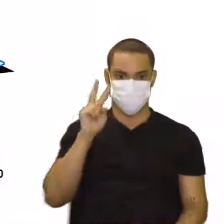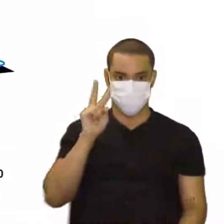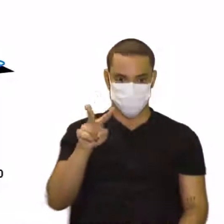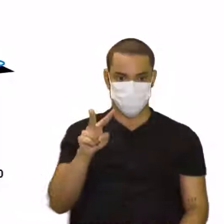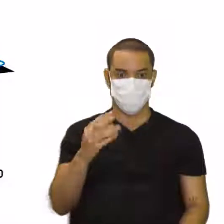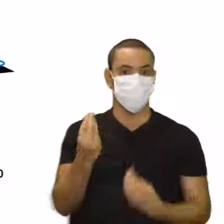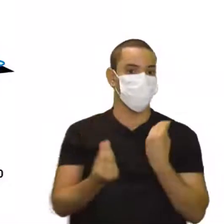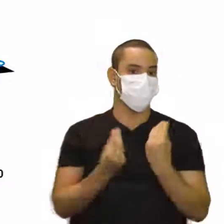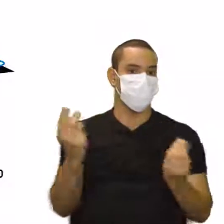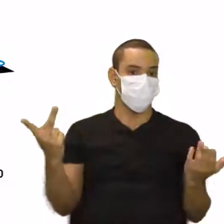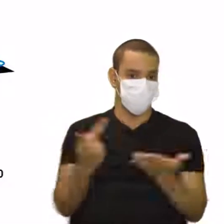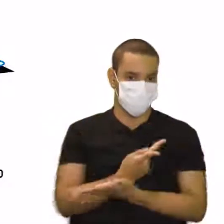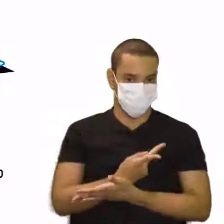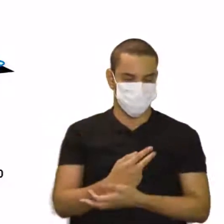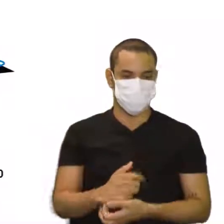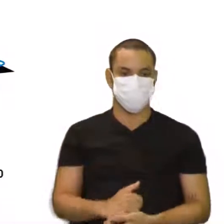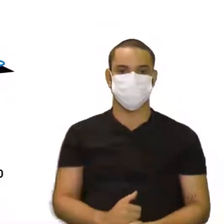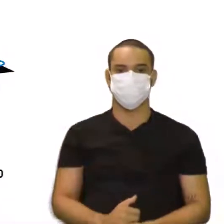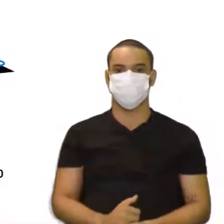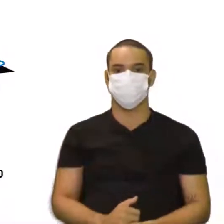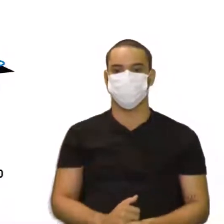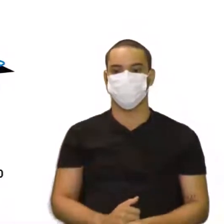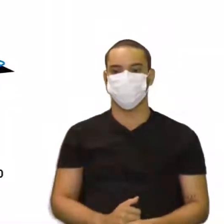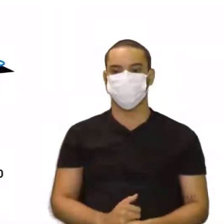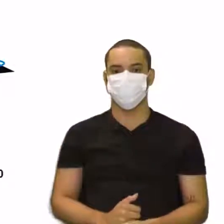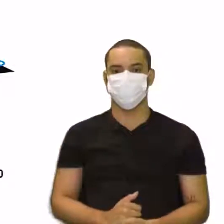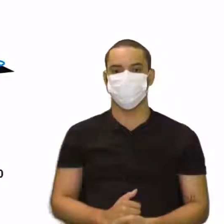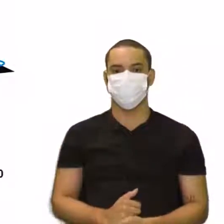essas correntes induzidas, ó, polo norte